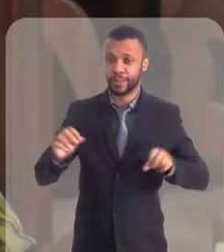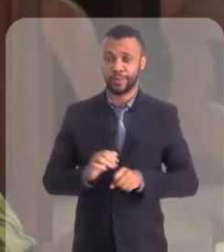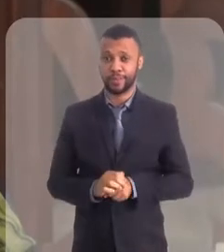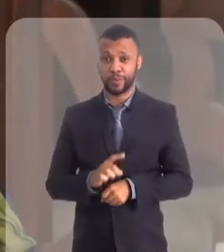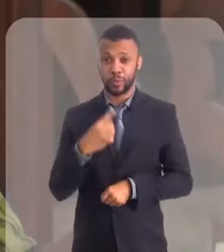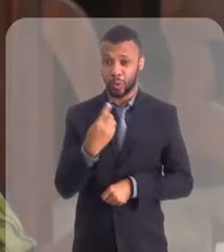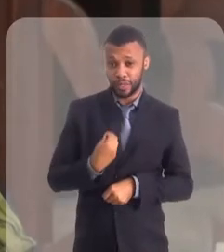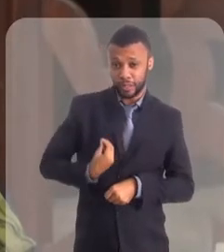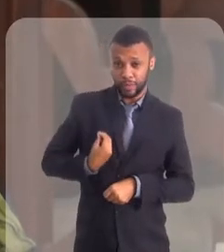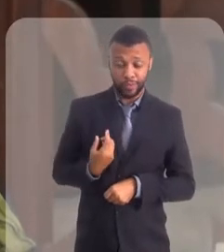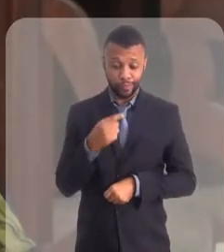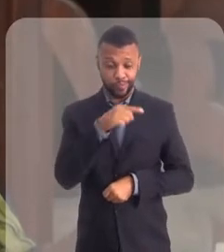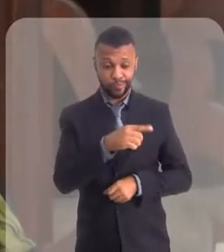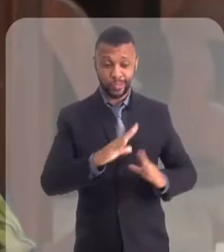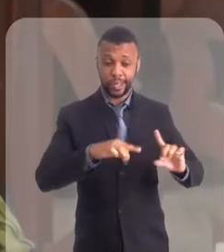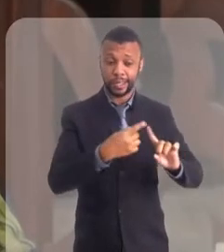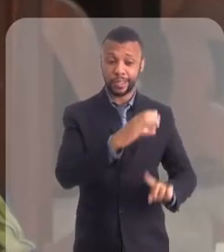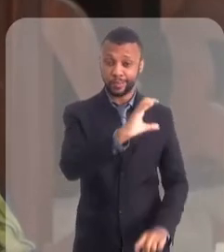Igreja Católica